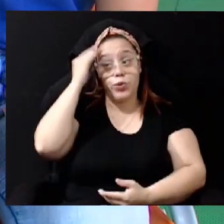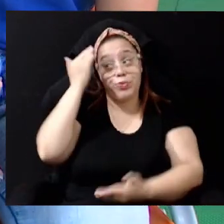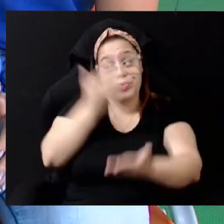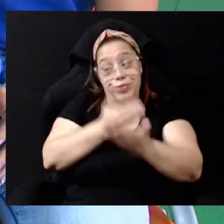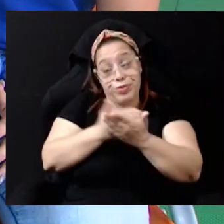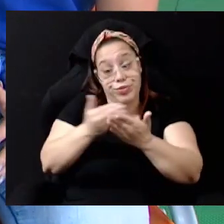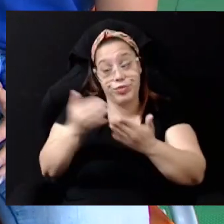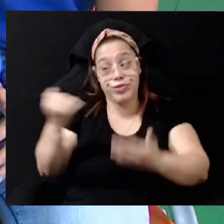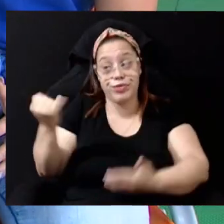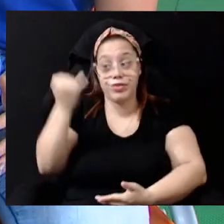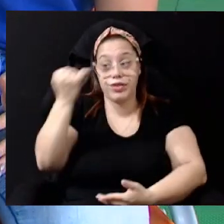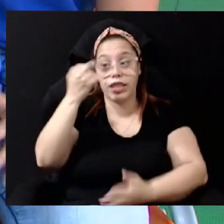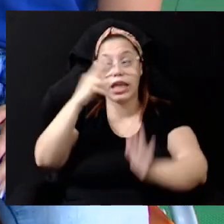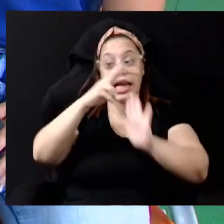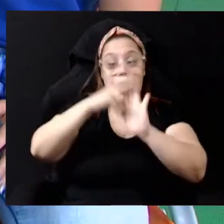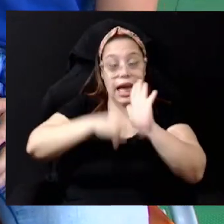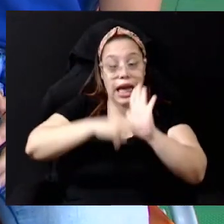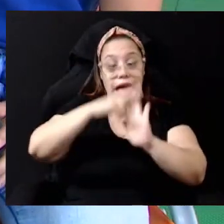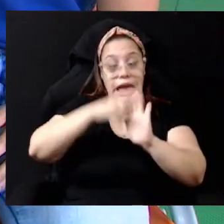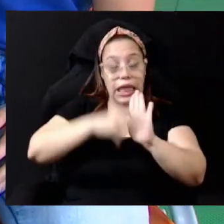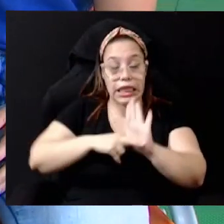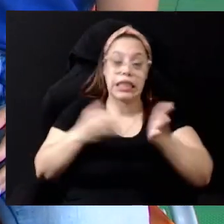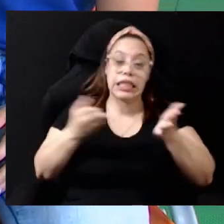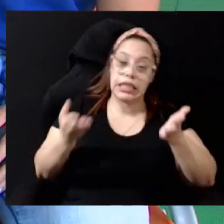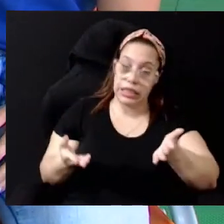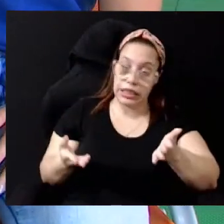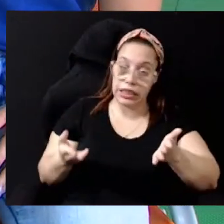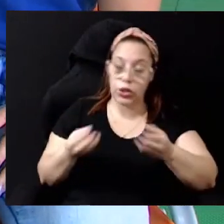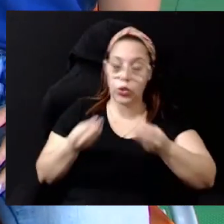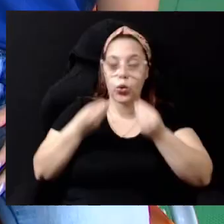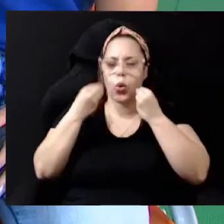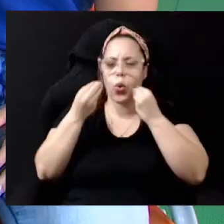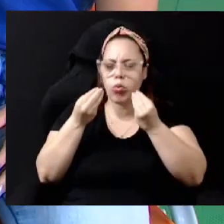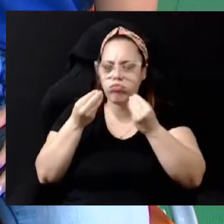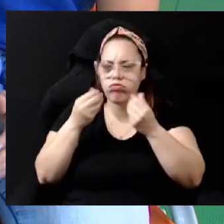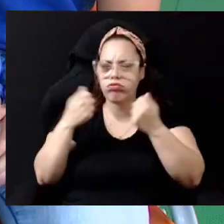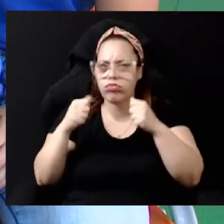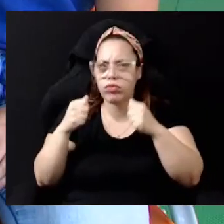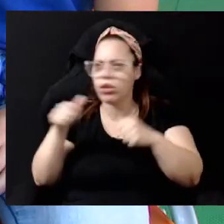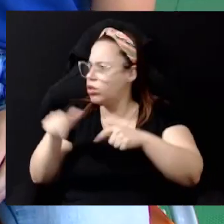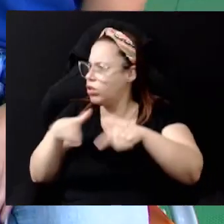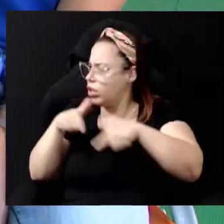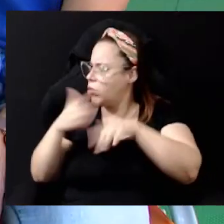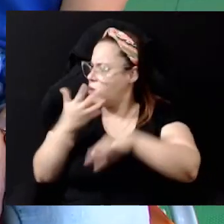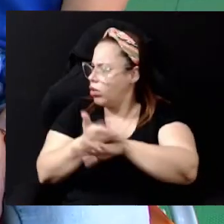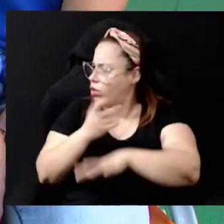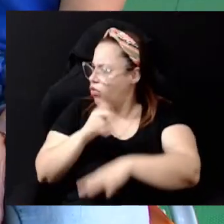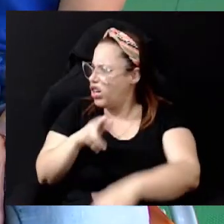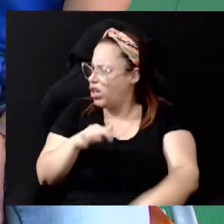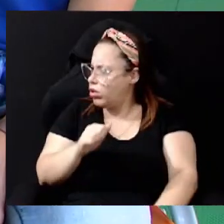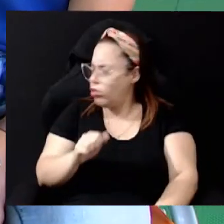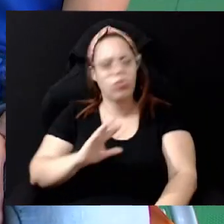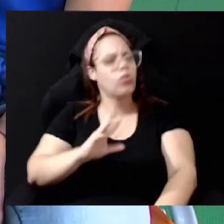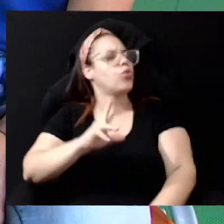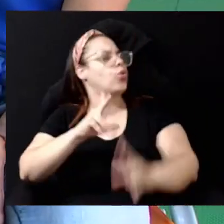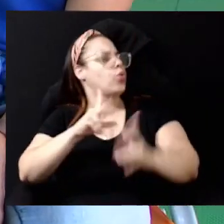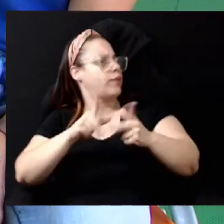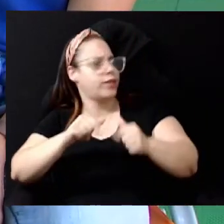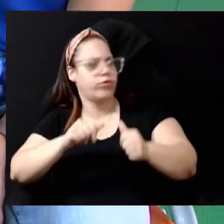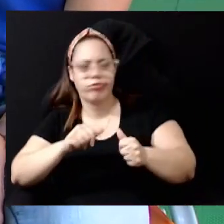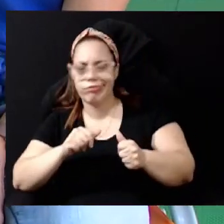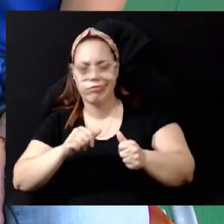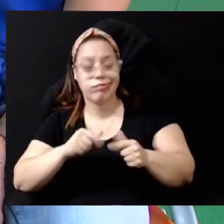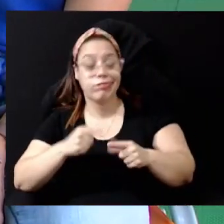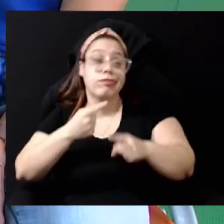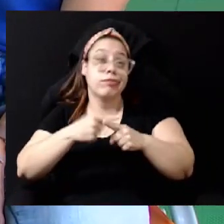entendem desde o início qual a importância das regras. Olha só. Como que eles precisam... Então trabalha a disciplina, né, Fernanda? Totalmente, a